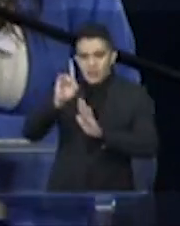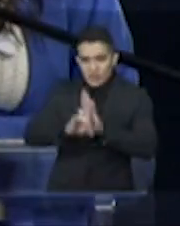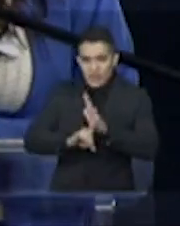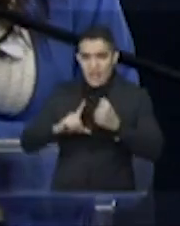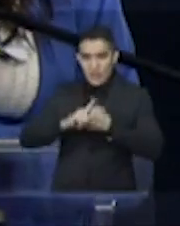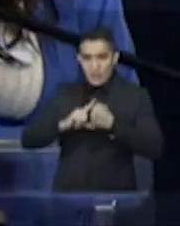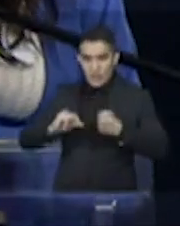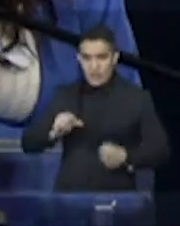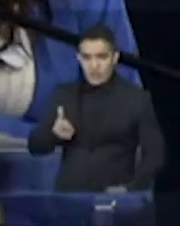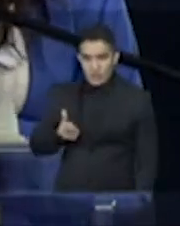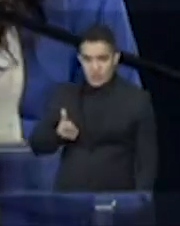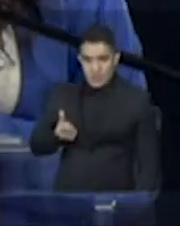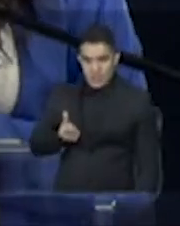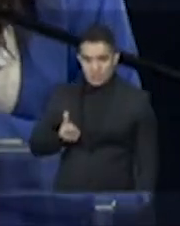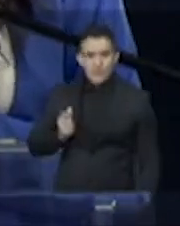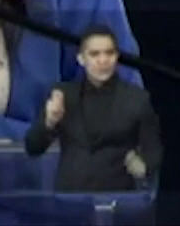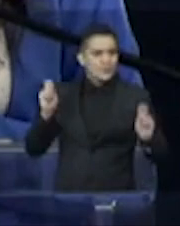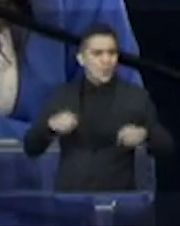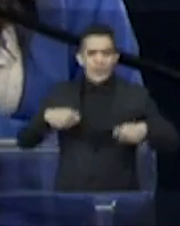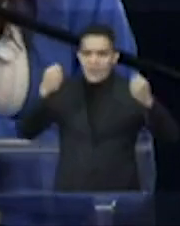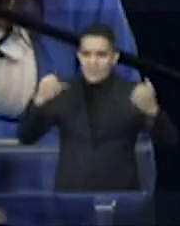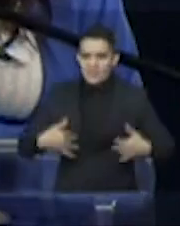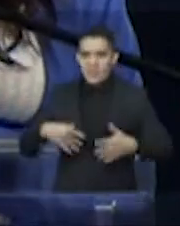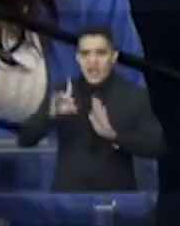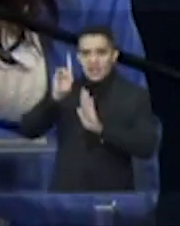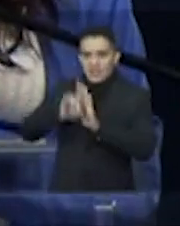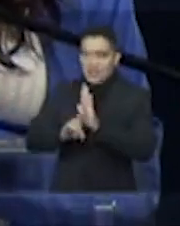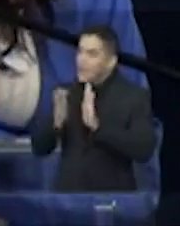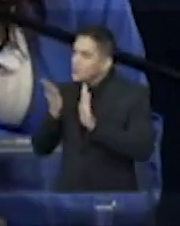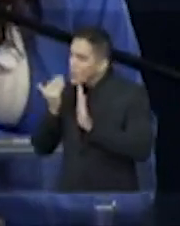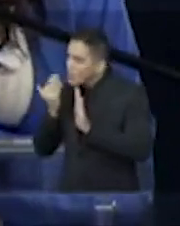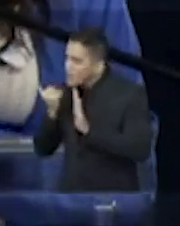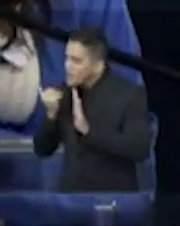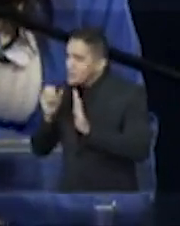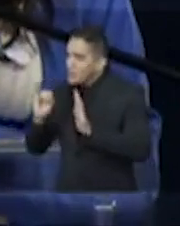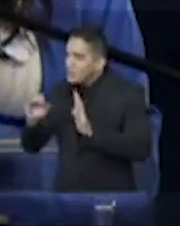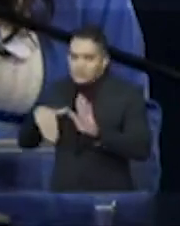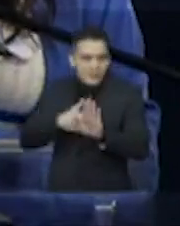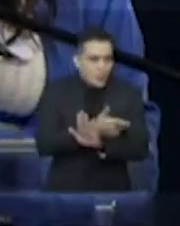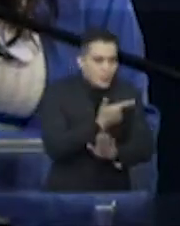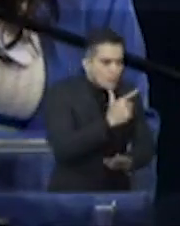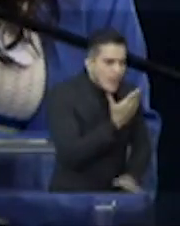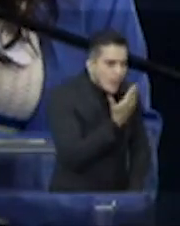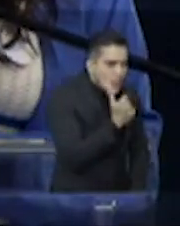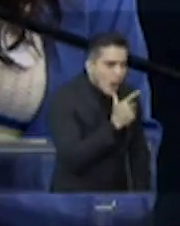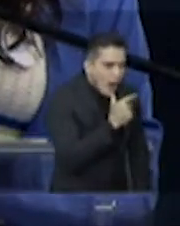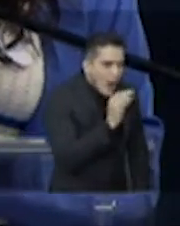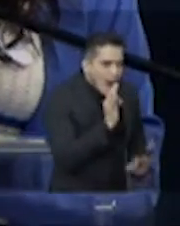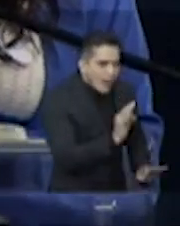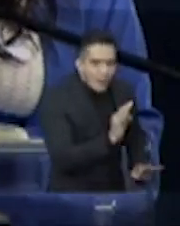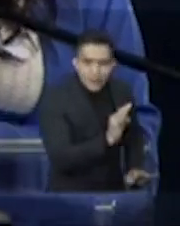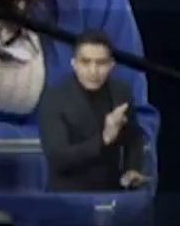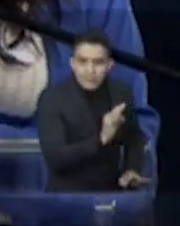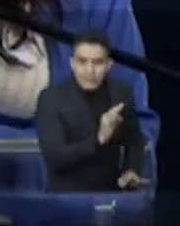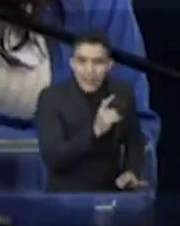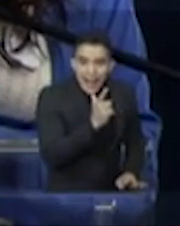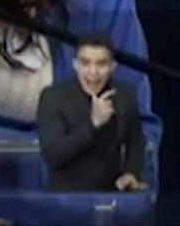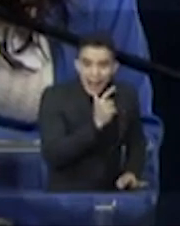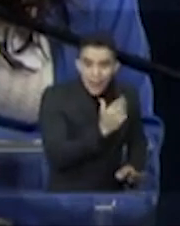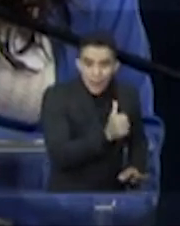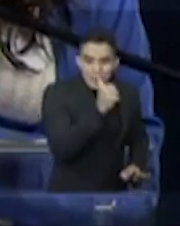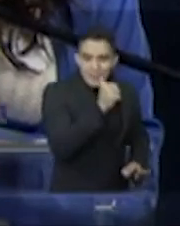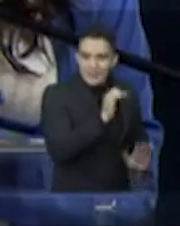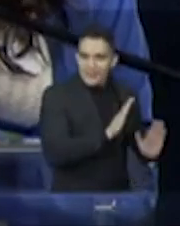6º. Não é possível falar de direito à alimentação se a pessoa não tem acesso à água potável. O direito à moradia pressupõe